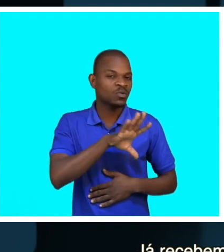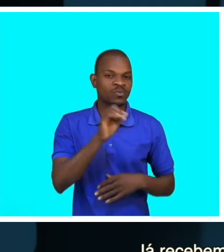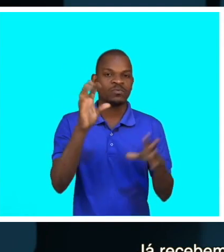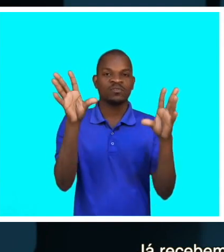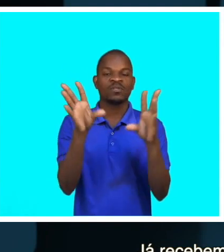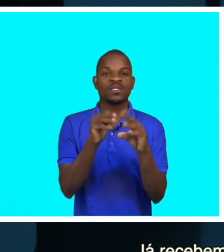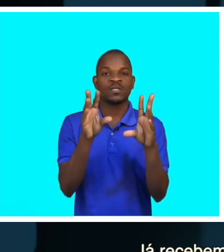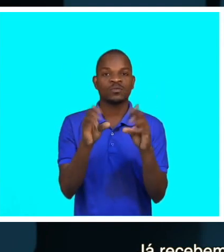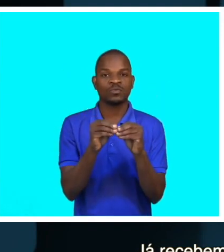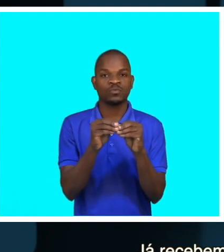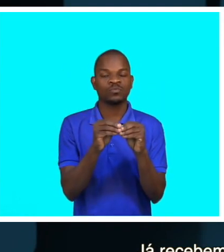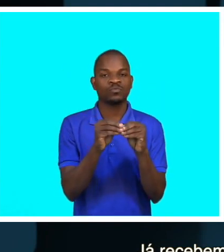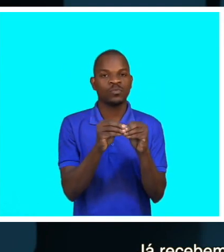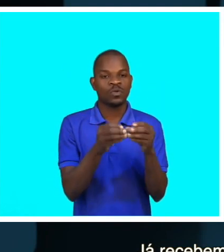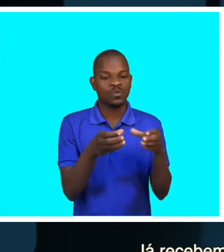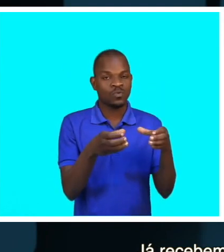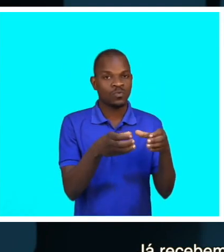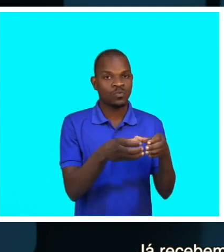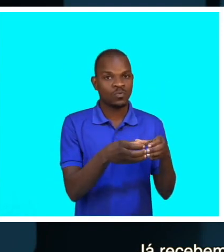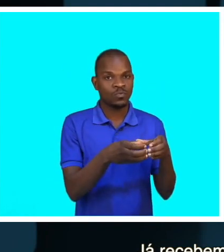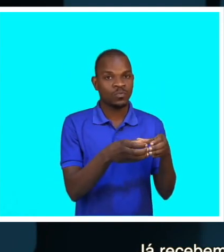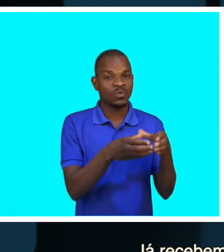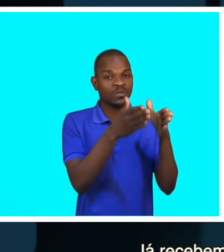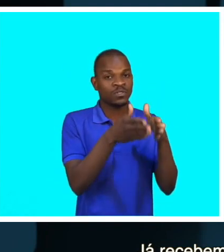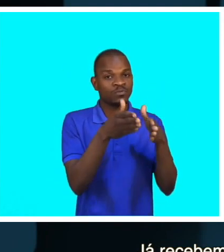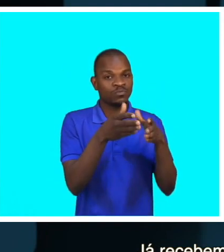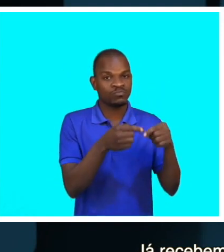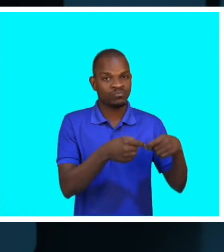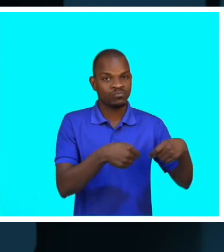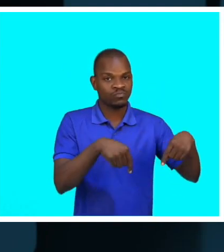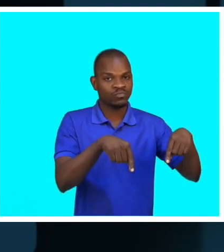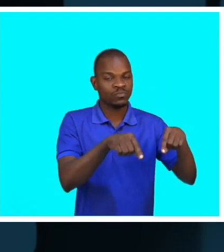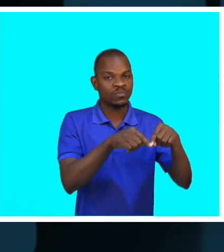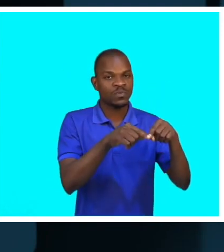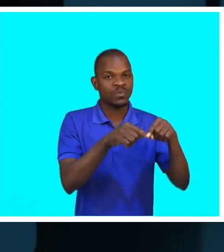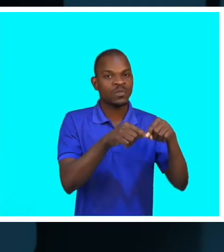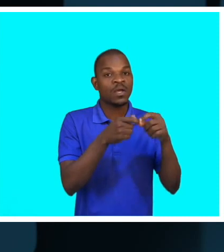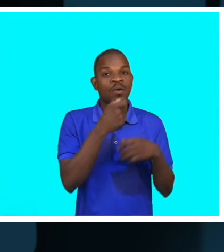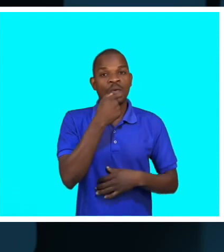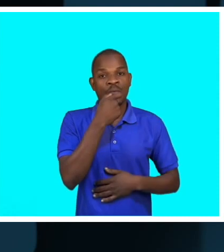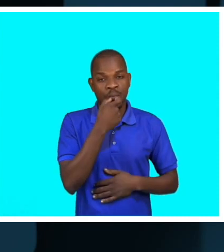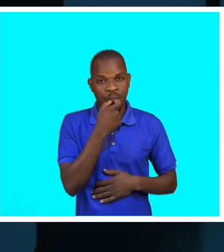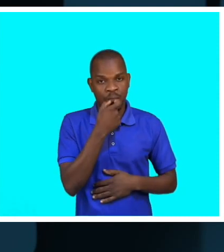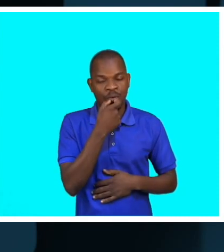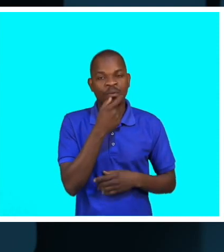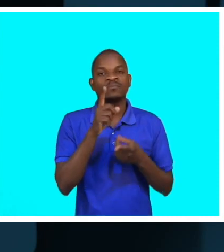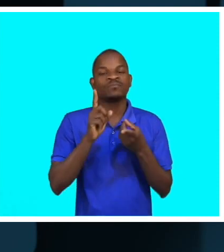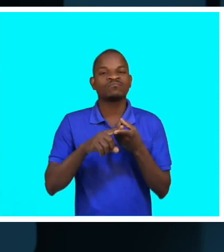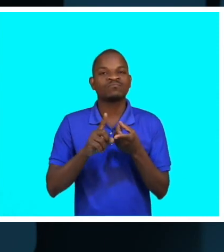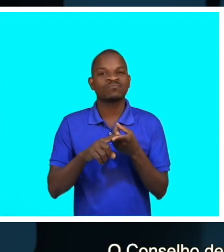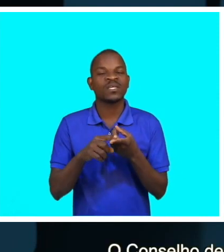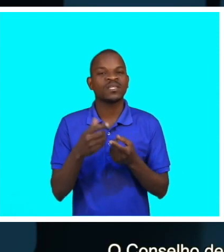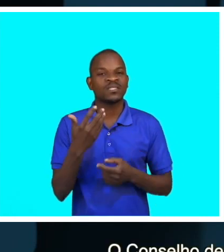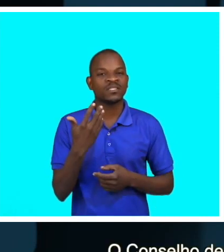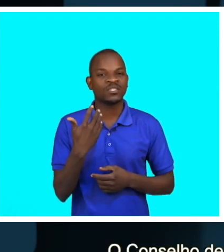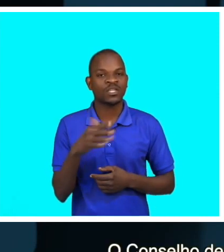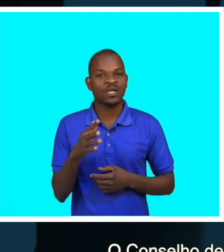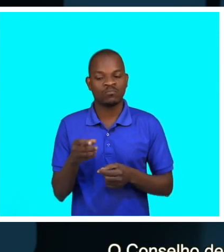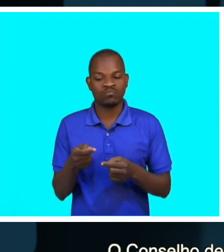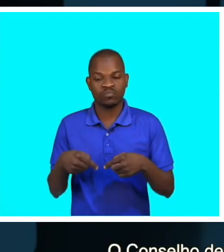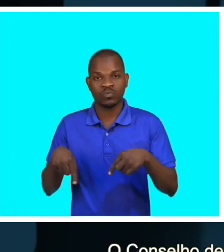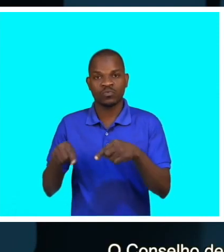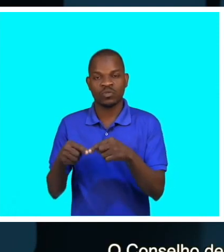relatório, tanto do delegado como do árbitro, da equipa de arbitragem do jogo. E o